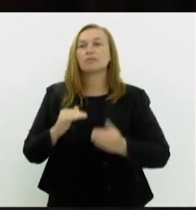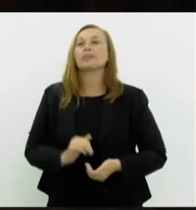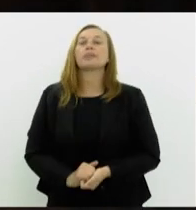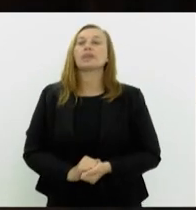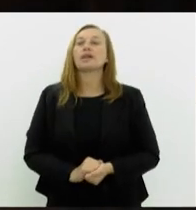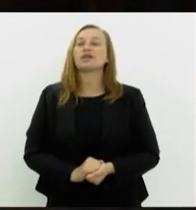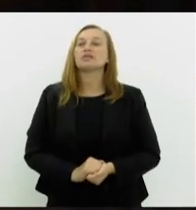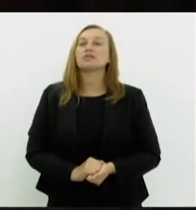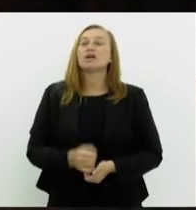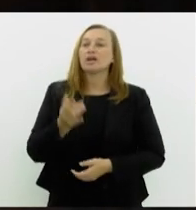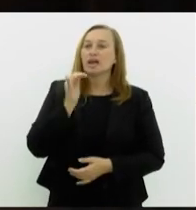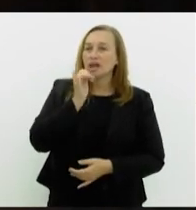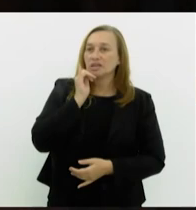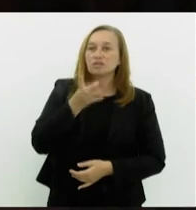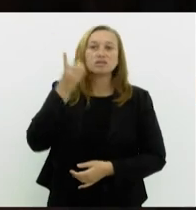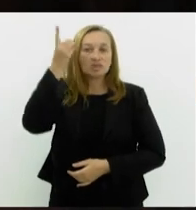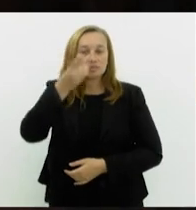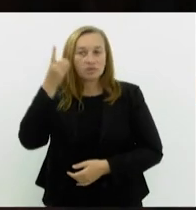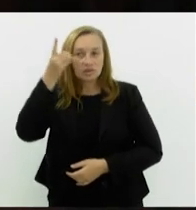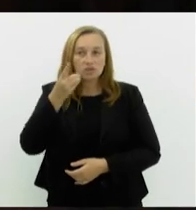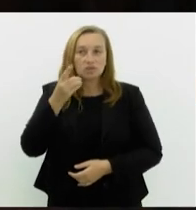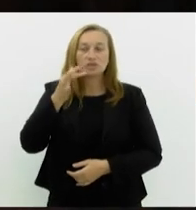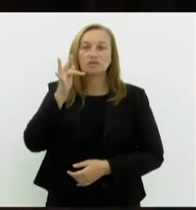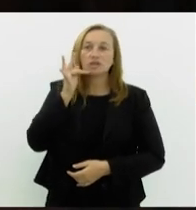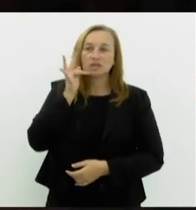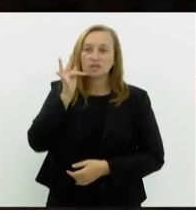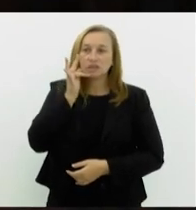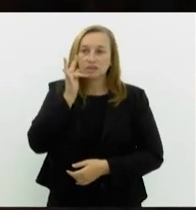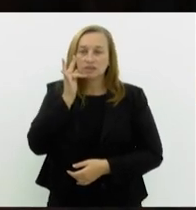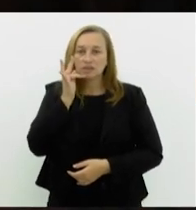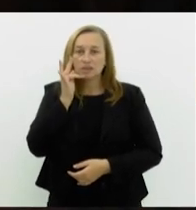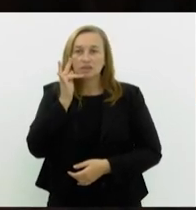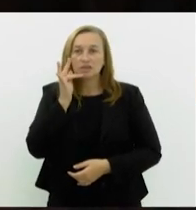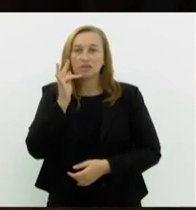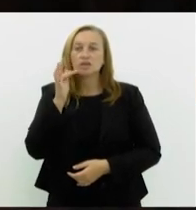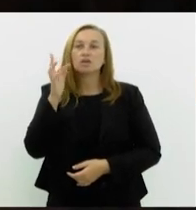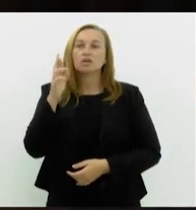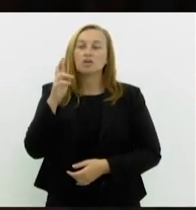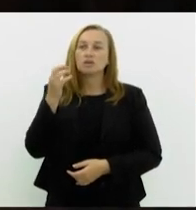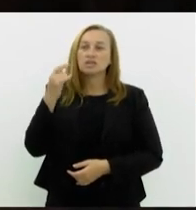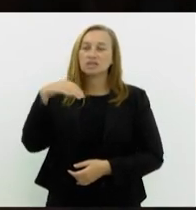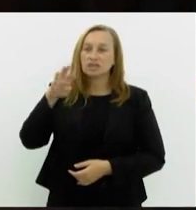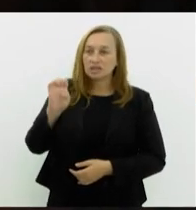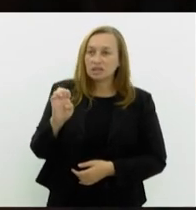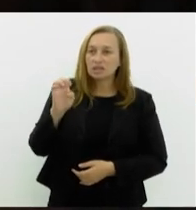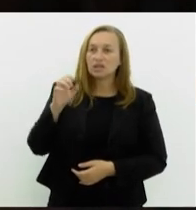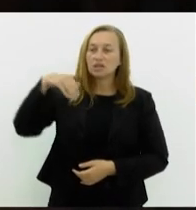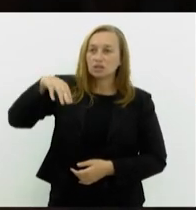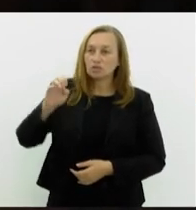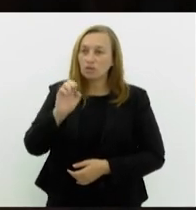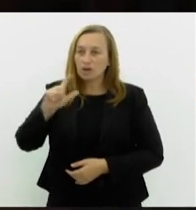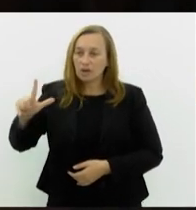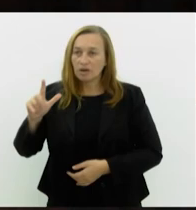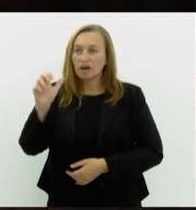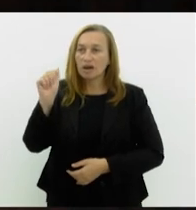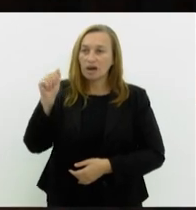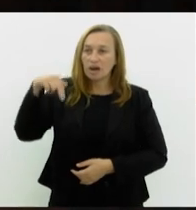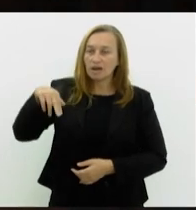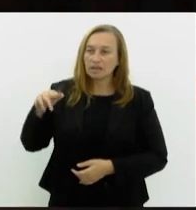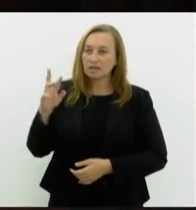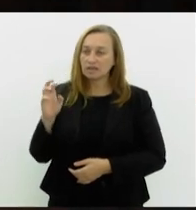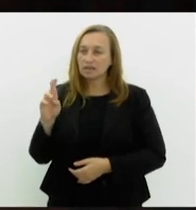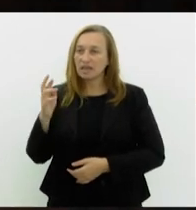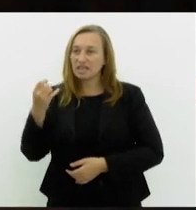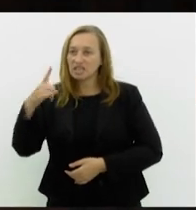favorável. Relatores, deputados Jorge Felipe Neto, Rosane Fex, Noel de Carvalho e Andrezinho Siciliano.